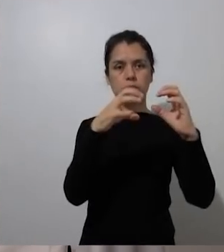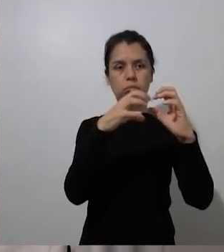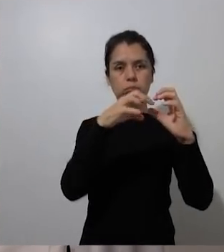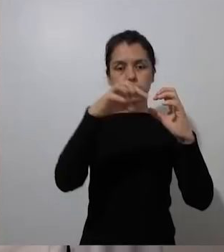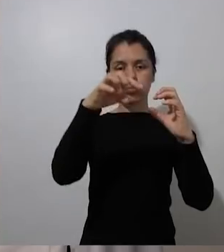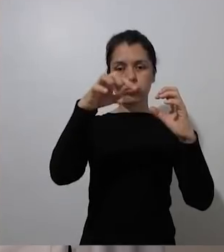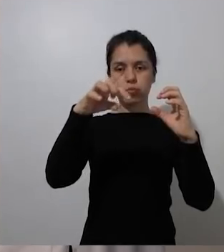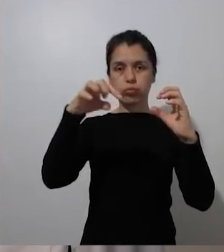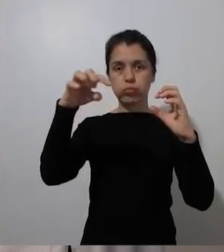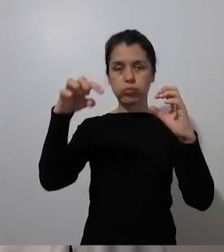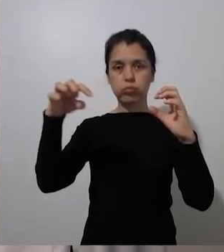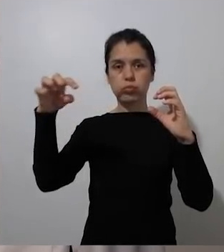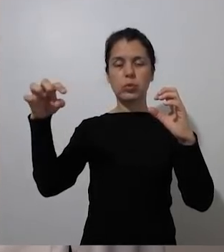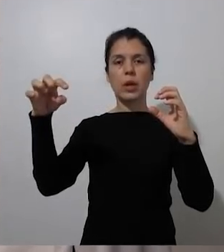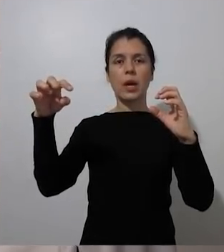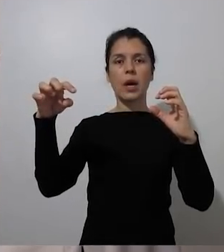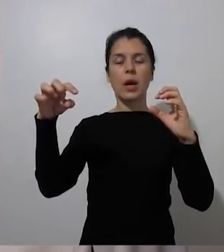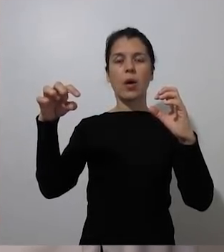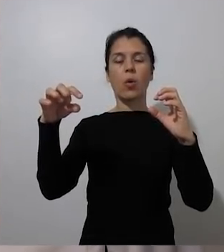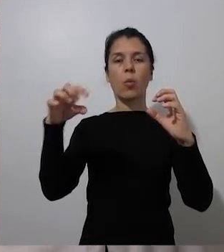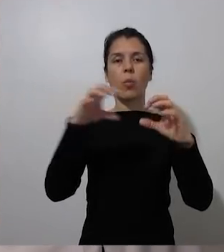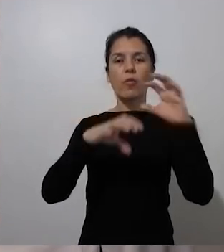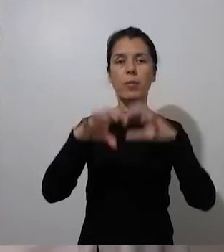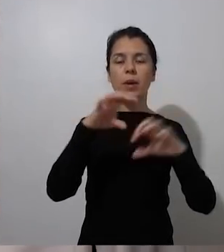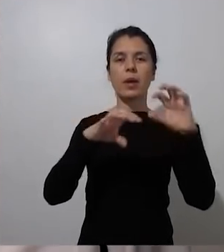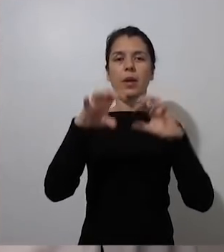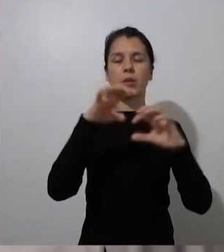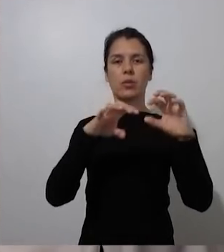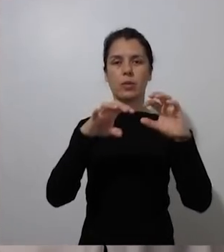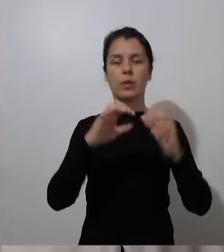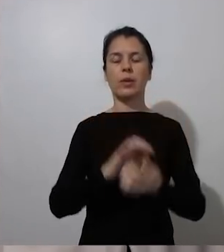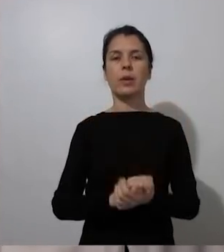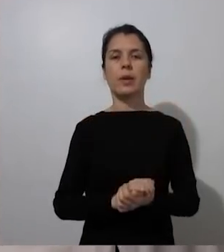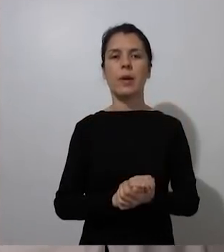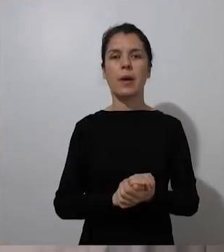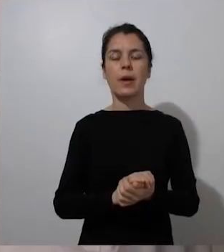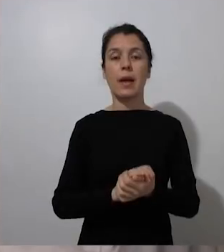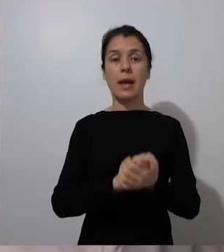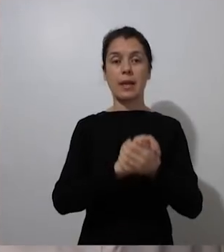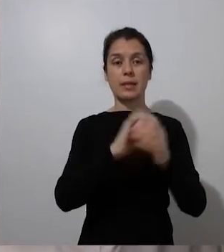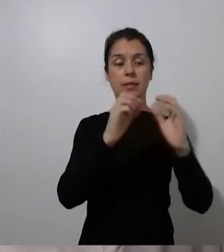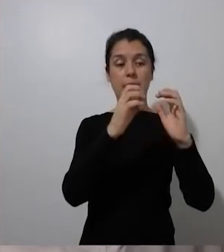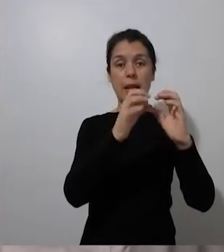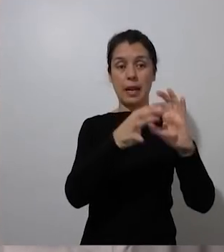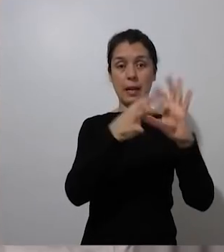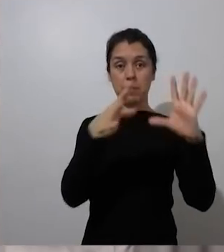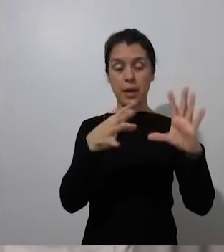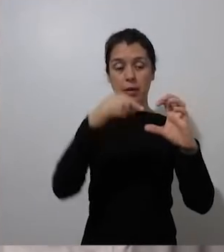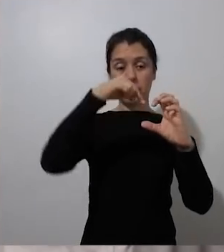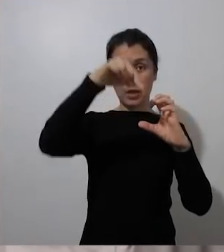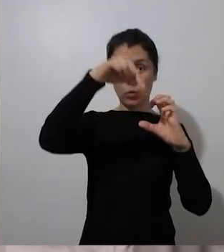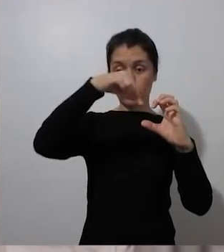libere na vesícula sináptica, aqui o pré-sináptico, aqui o pós-sináptico e aqui a fenda sináptica. Essa vesícula libera